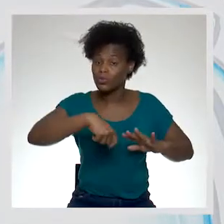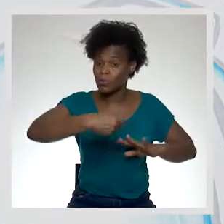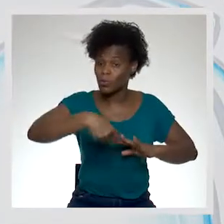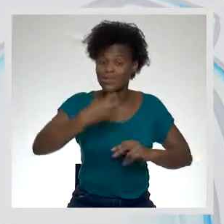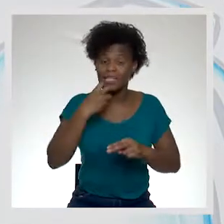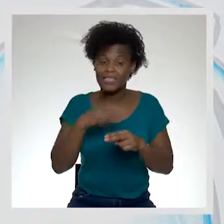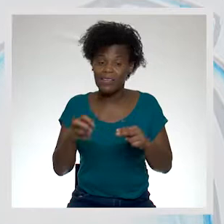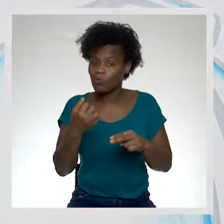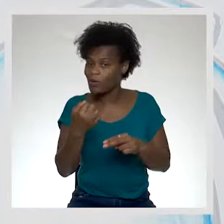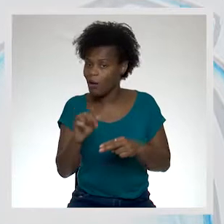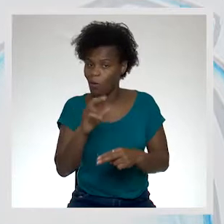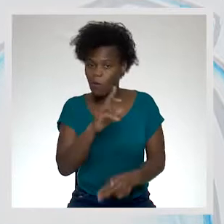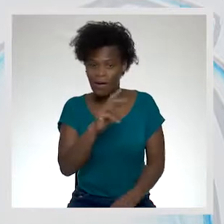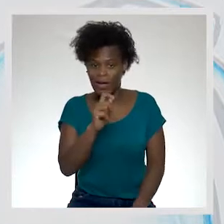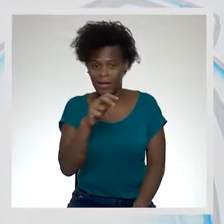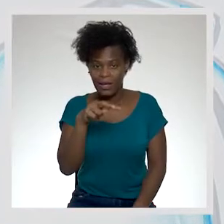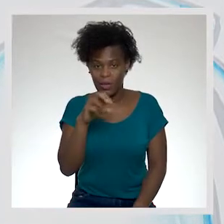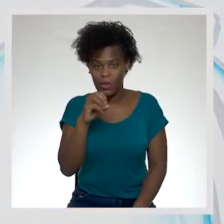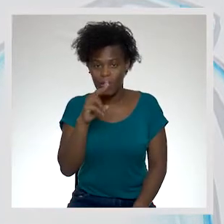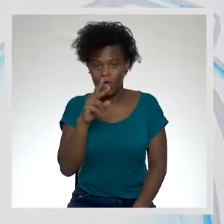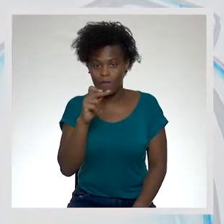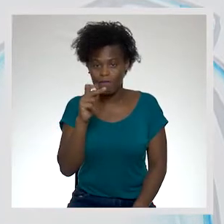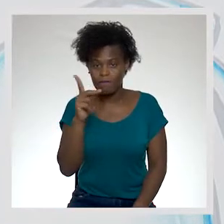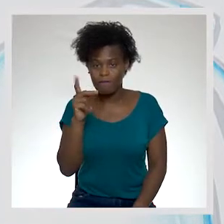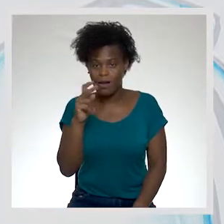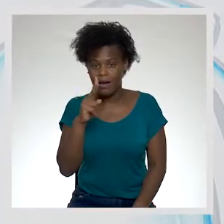não renováveis são recursos